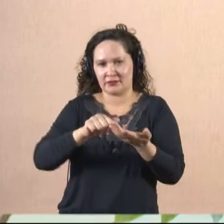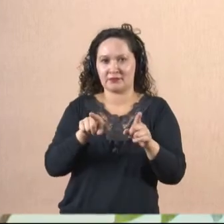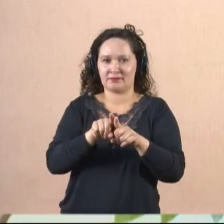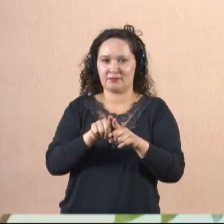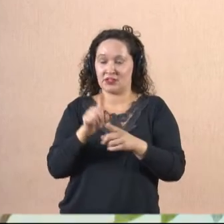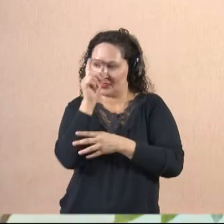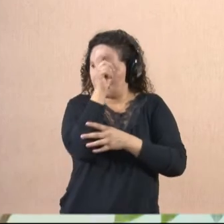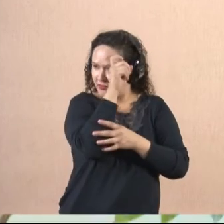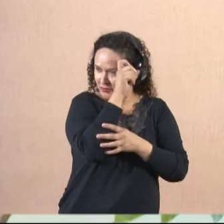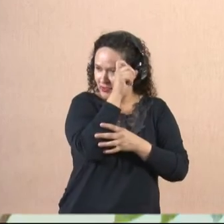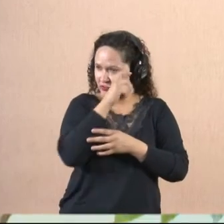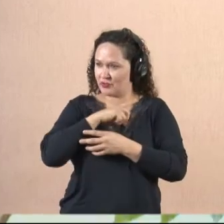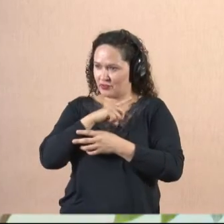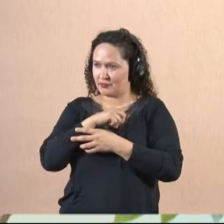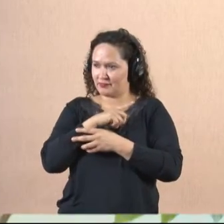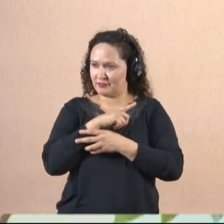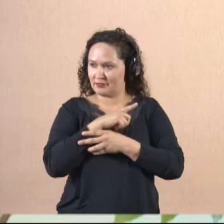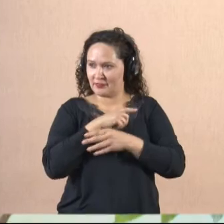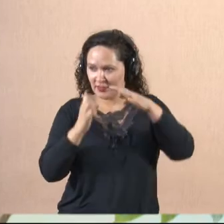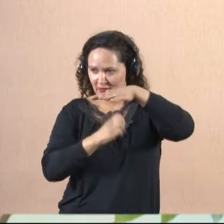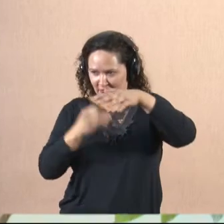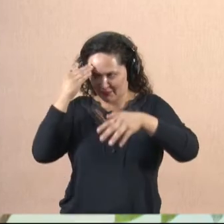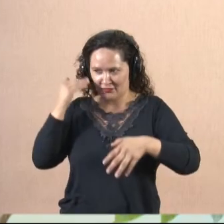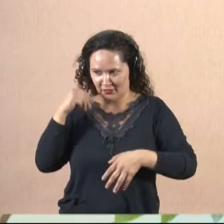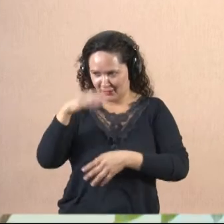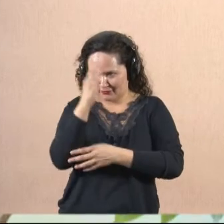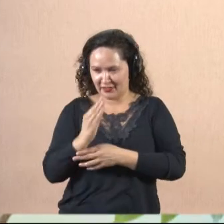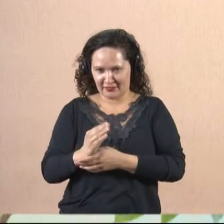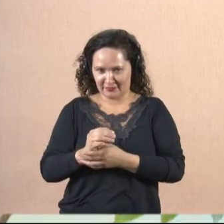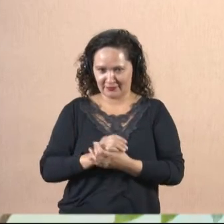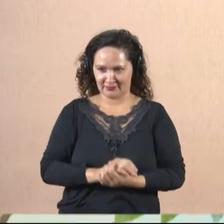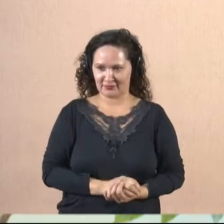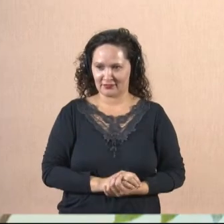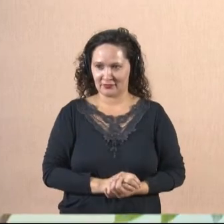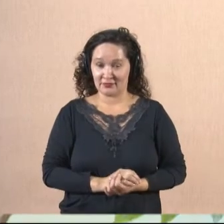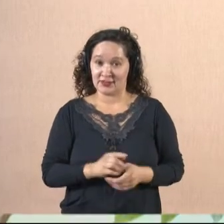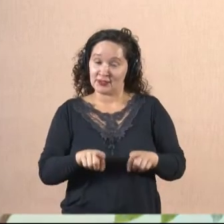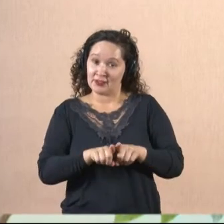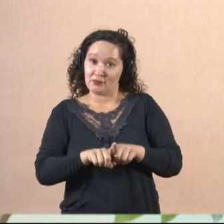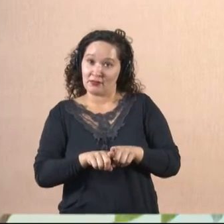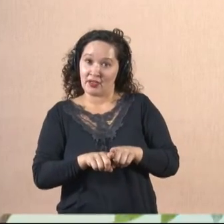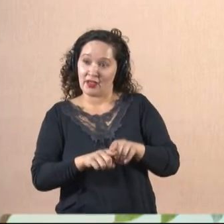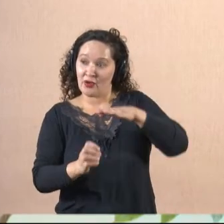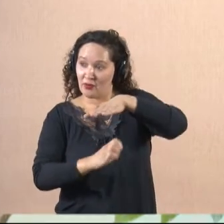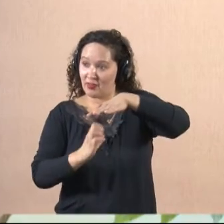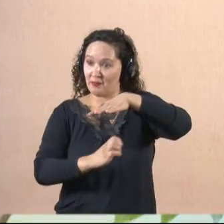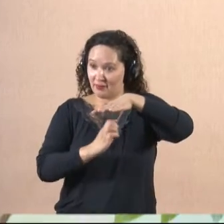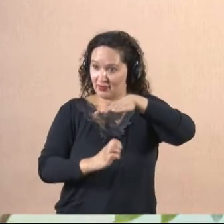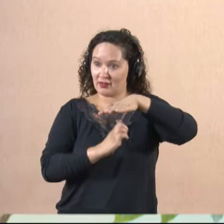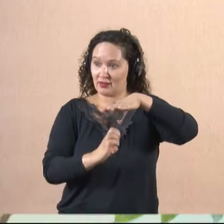das dificuldades que tinham as empresas coreanas aqui no brasil e inclusive é os